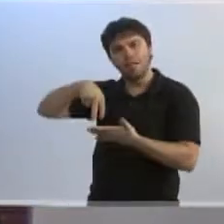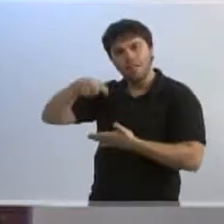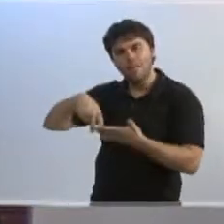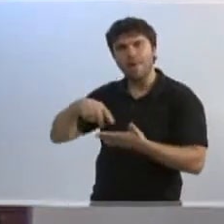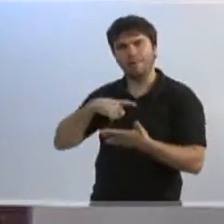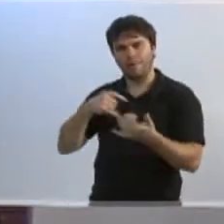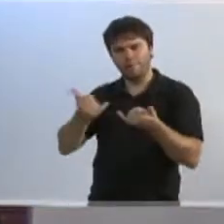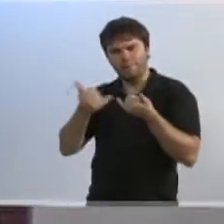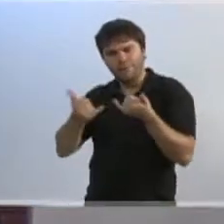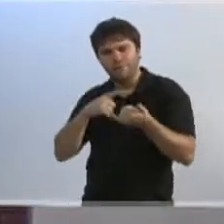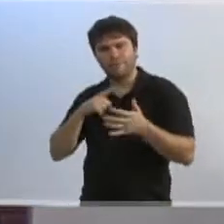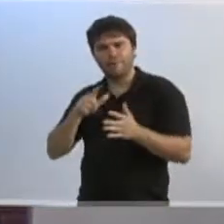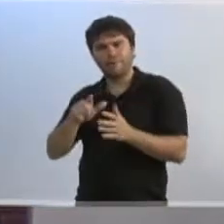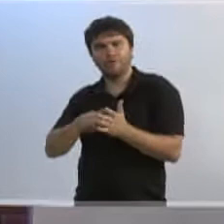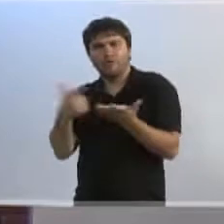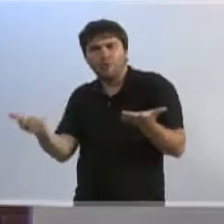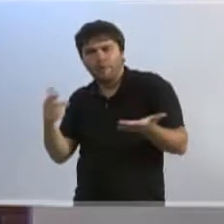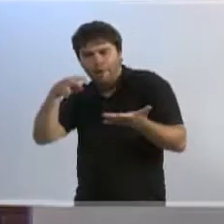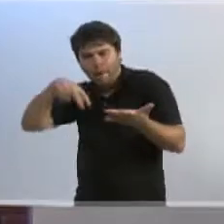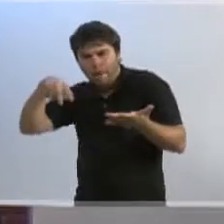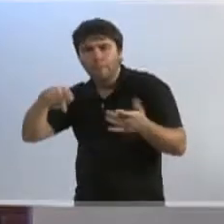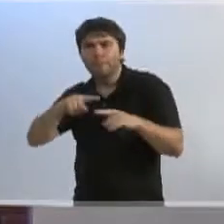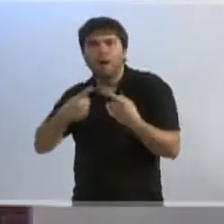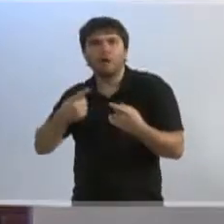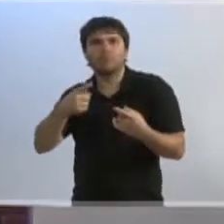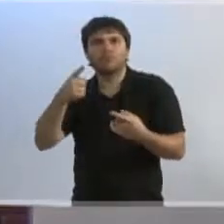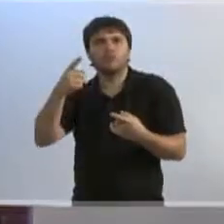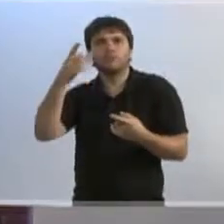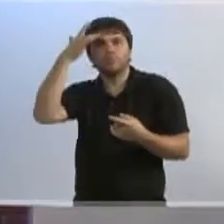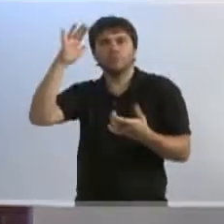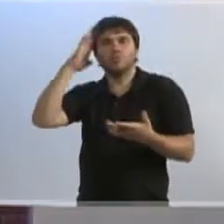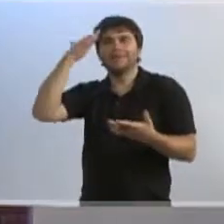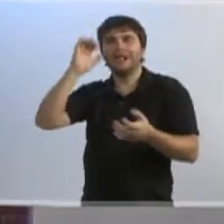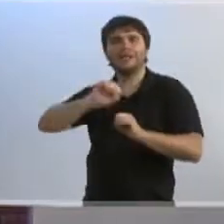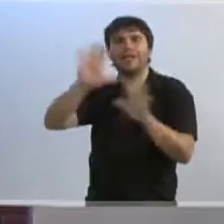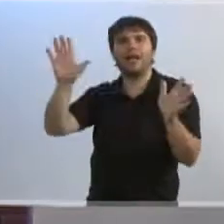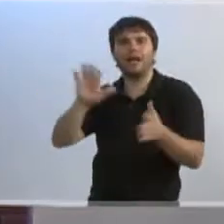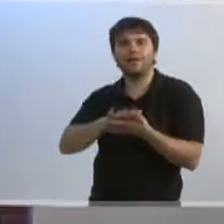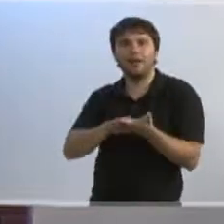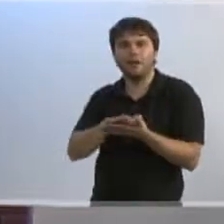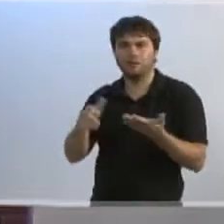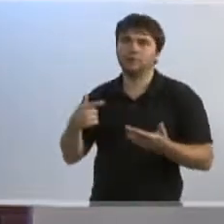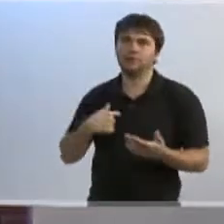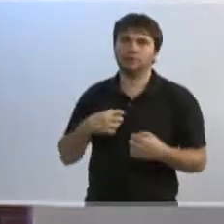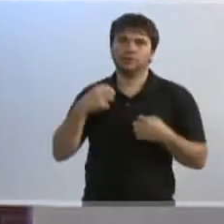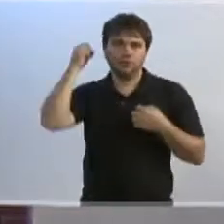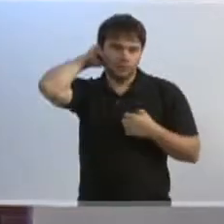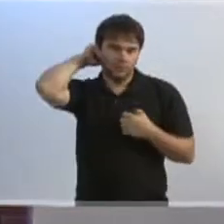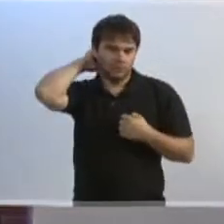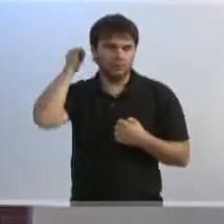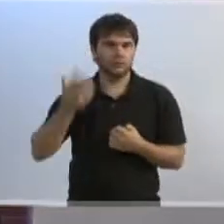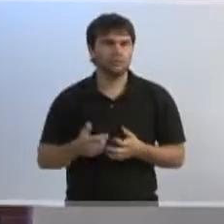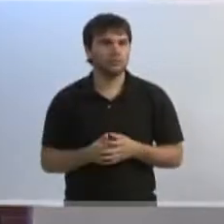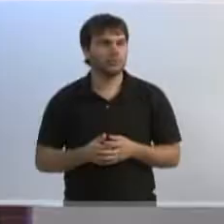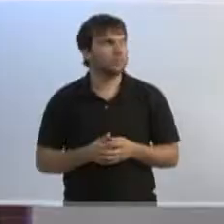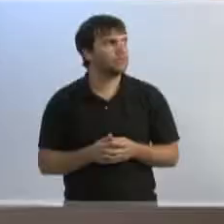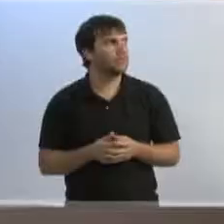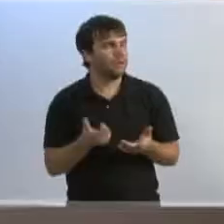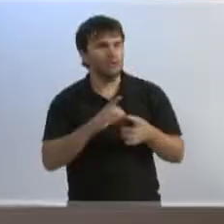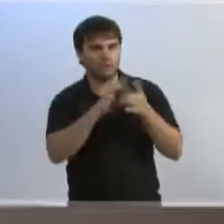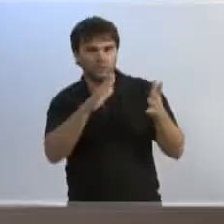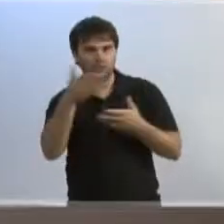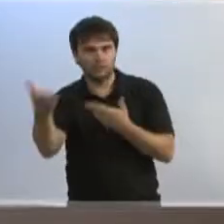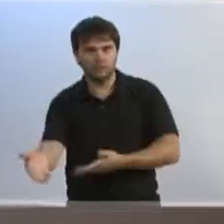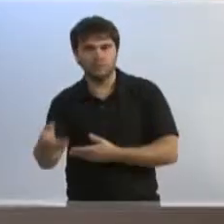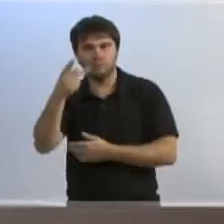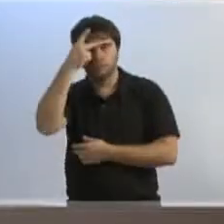leem porcaria de jornal, e não entendem nada, e saem comentando e falando bobagens. Realmente é estressante. Vereador, conceda uma parte ao meu amigo Ito. Com autorização do